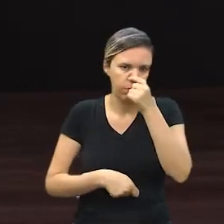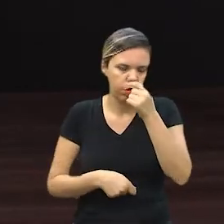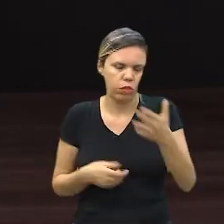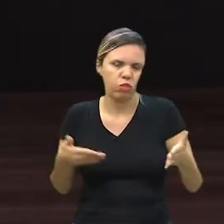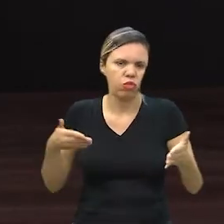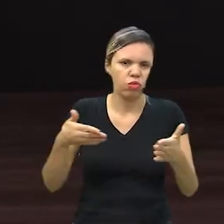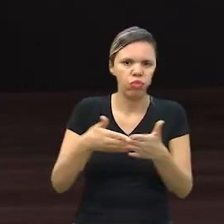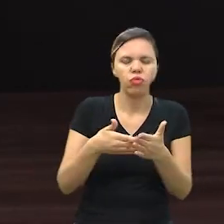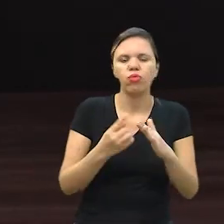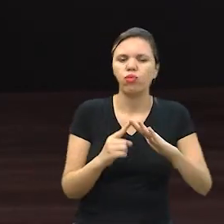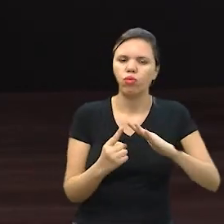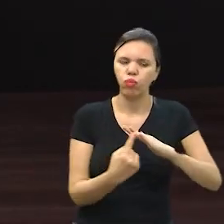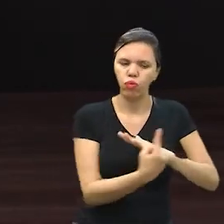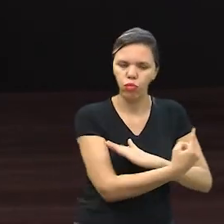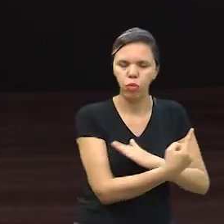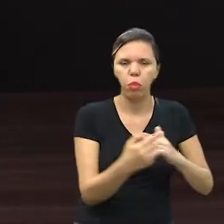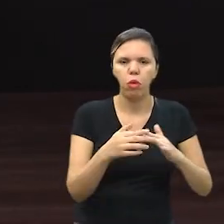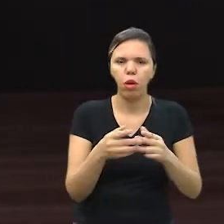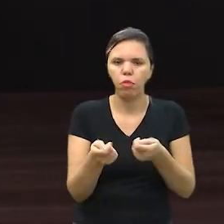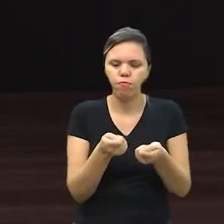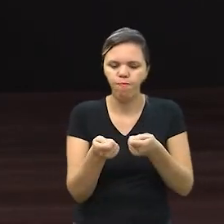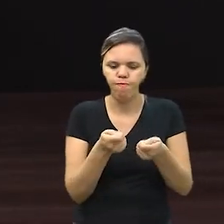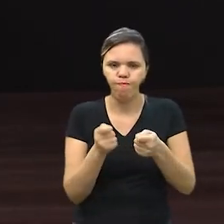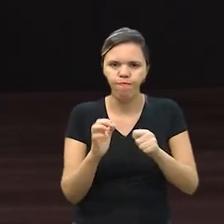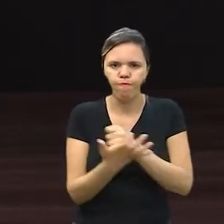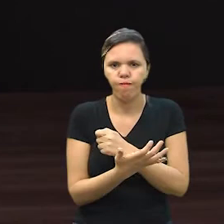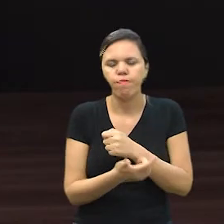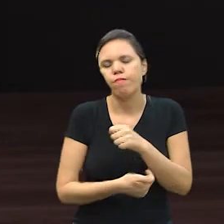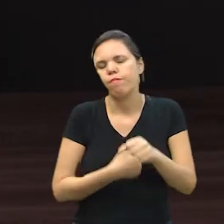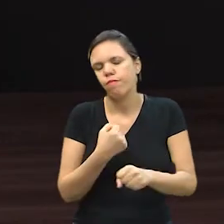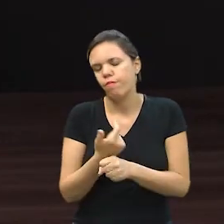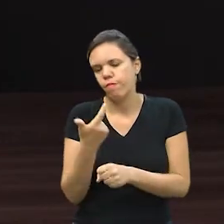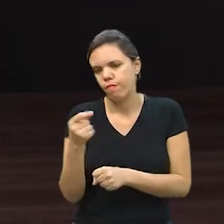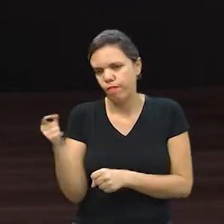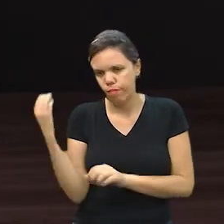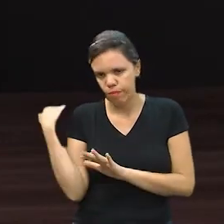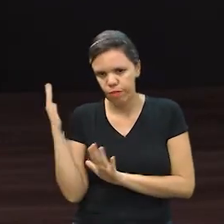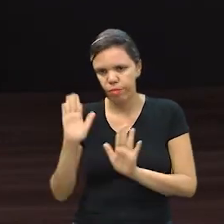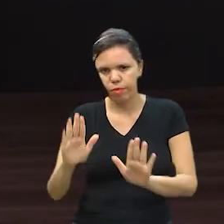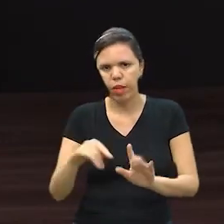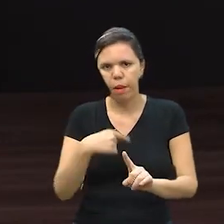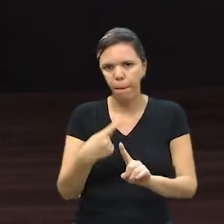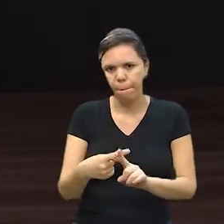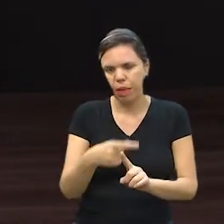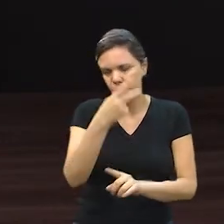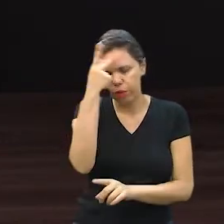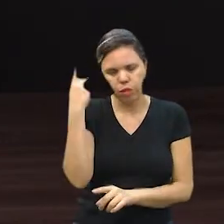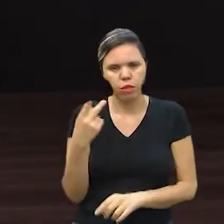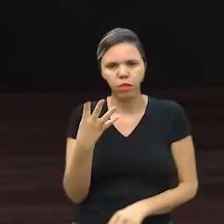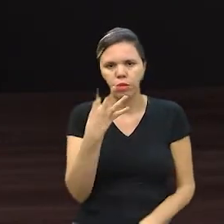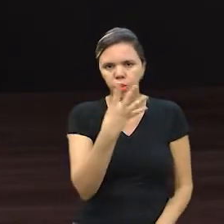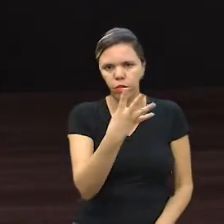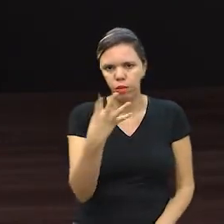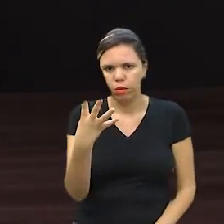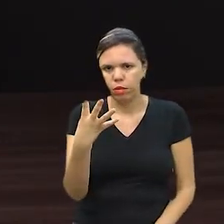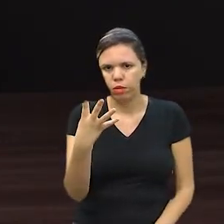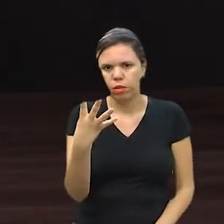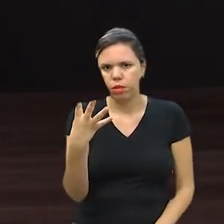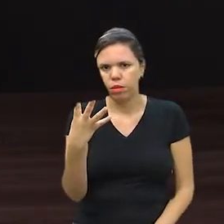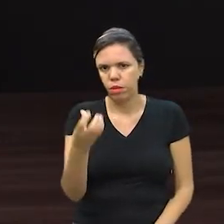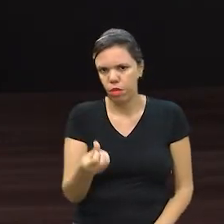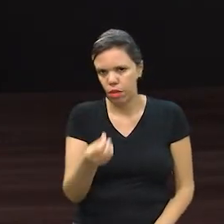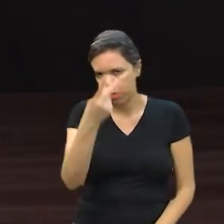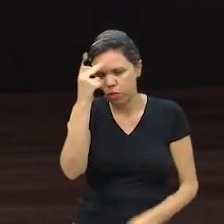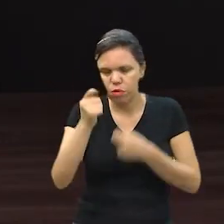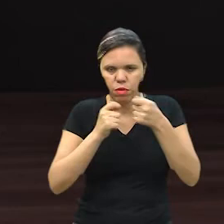de restrições sociais para conter a pandemia da Covid-19. Mais da metade dos